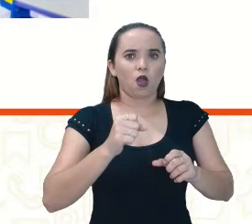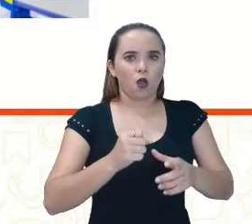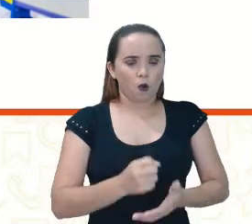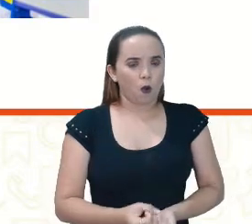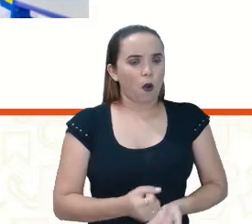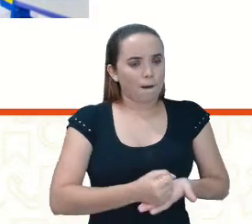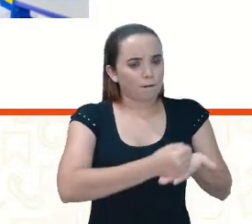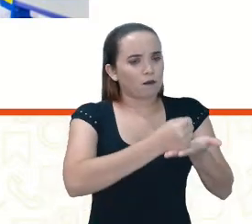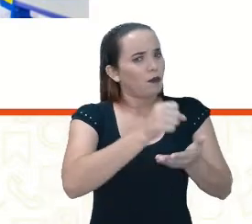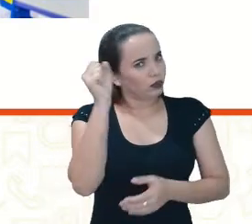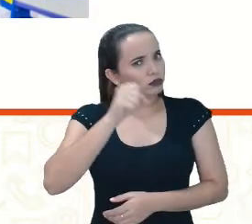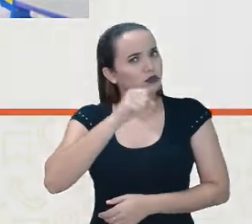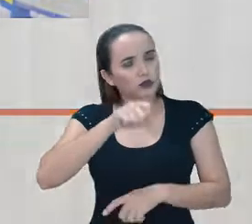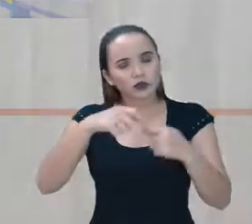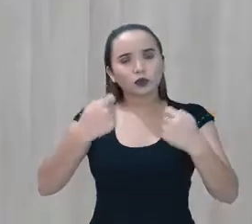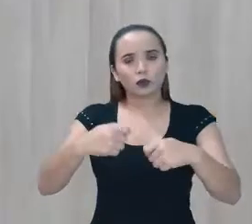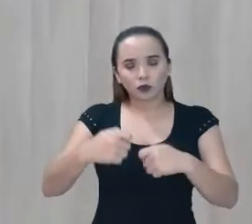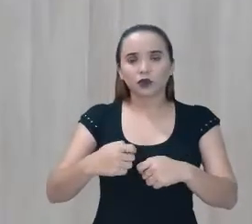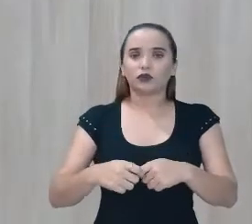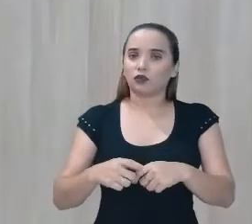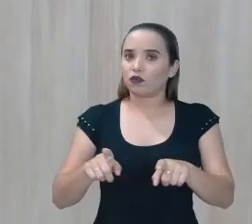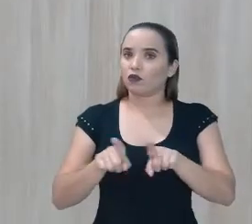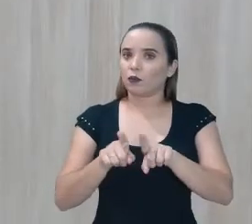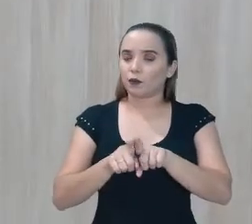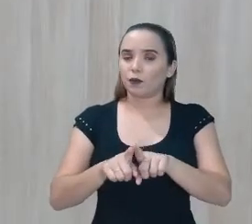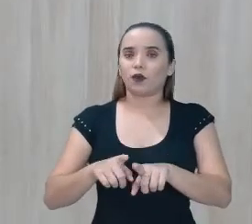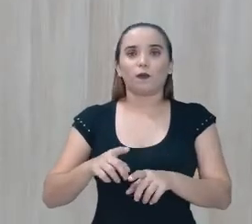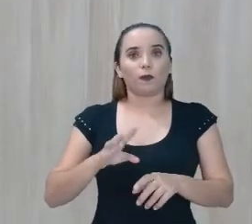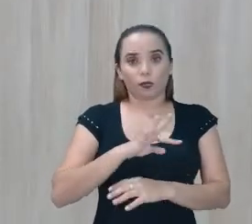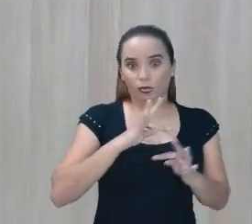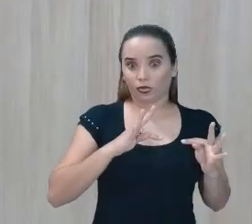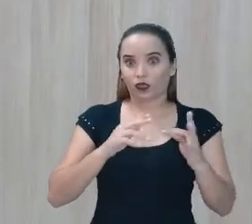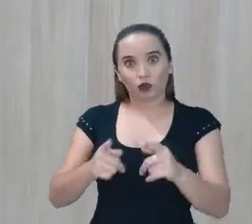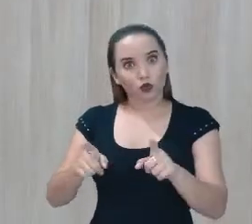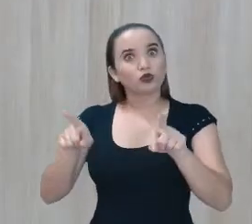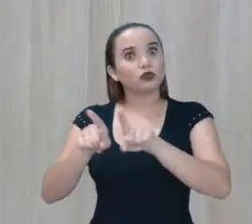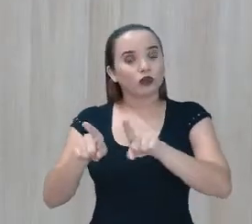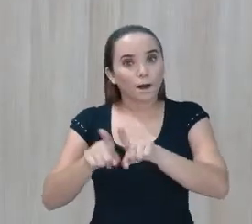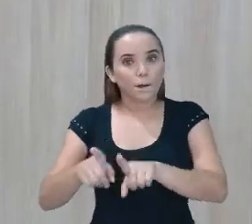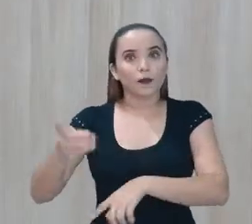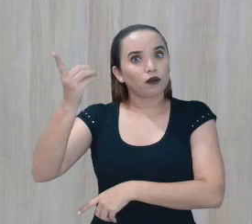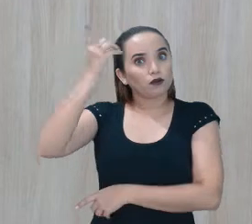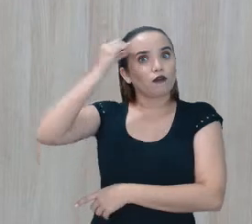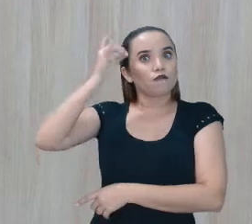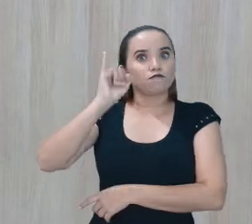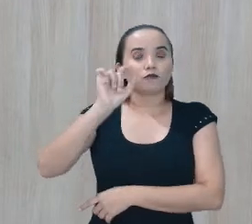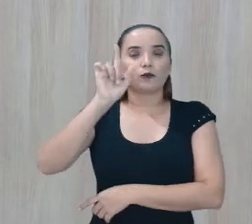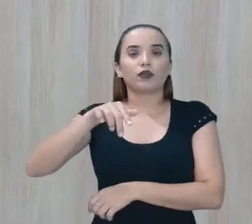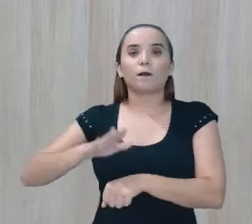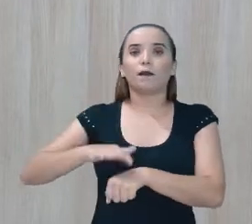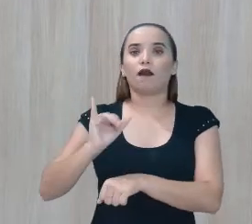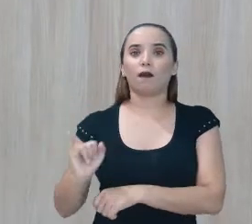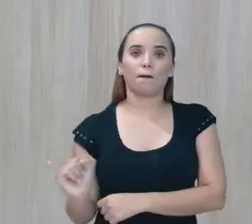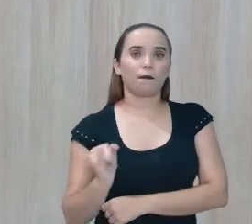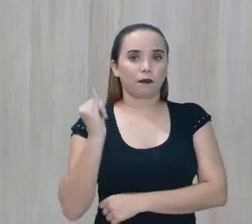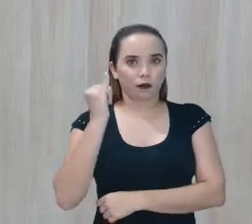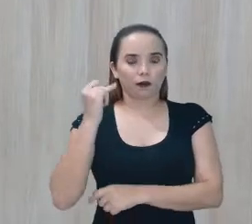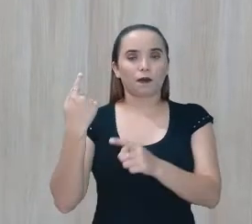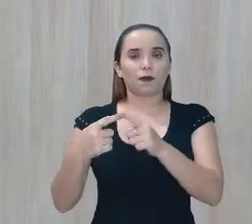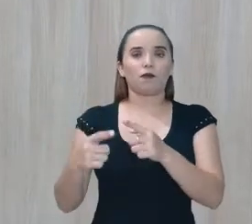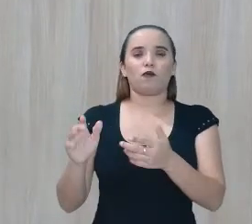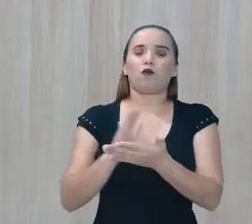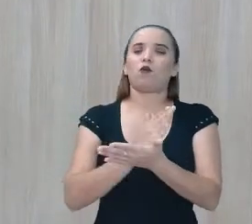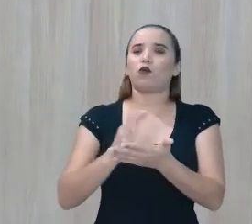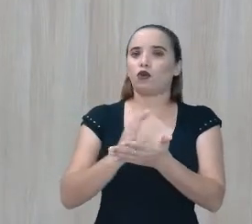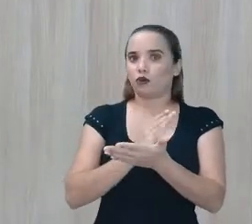para todos os estudantes e o estudante com deficiência intelectual. Isso é muito importante, porque alguns